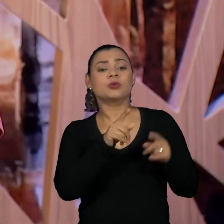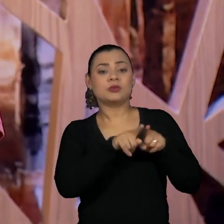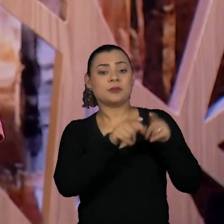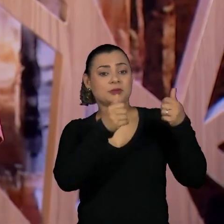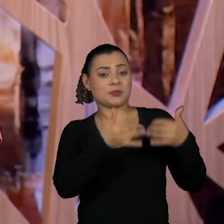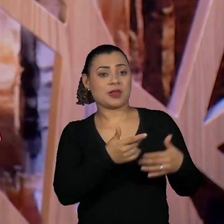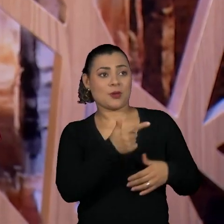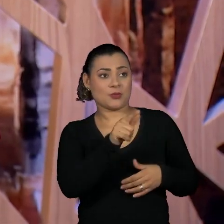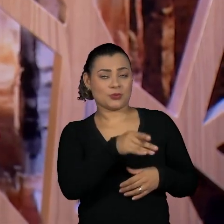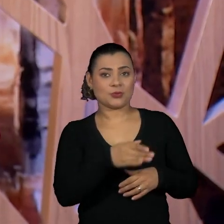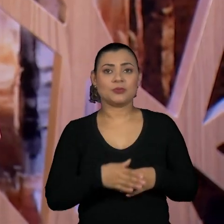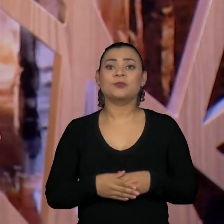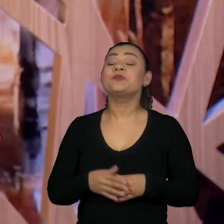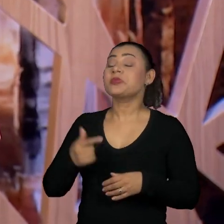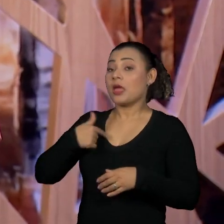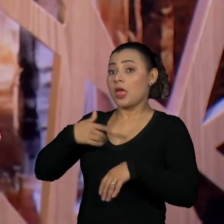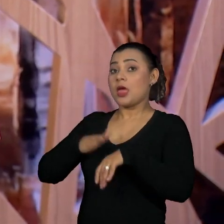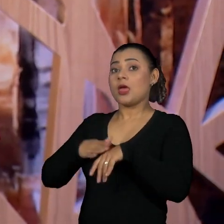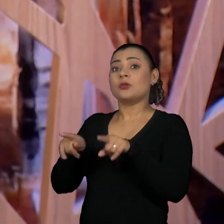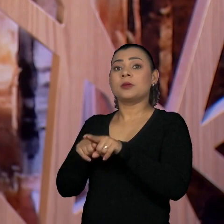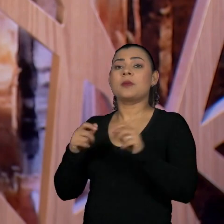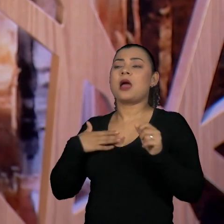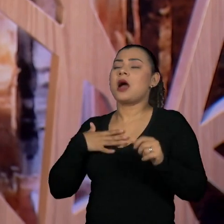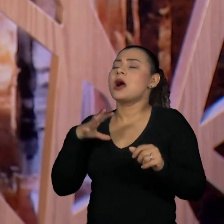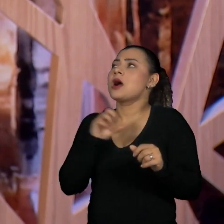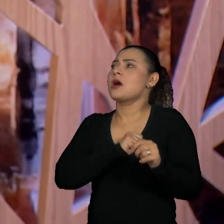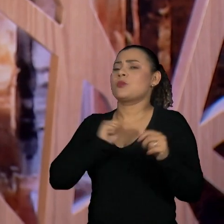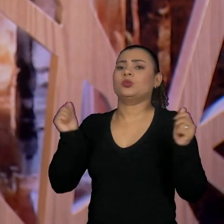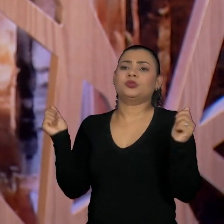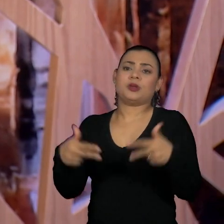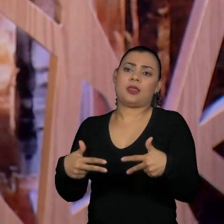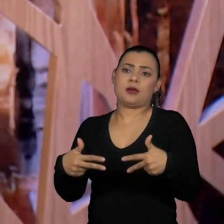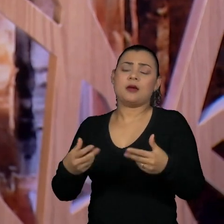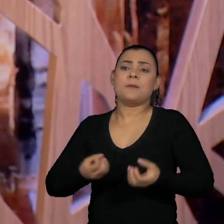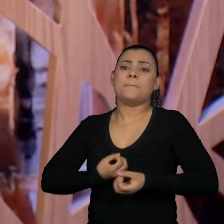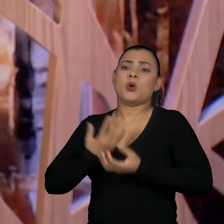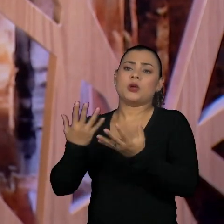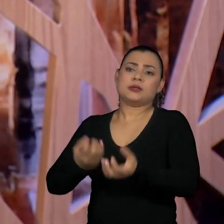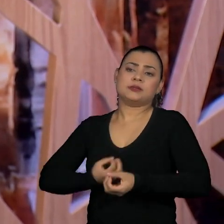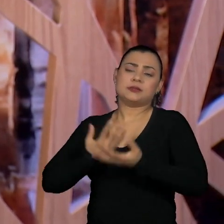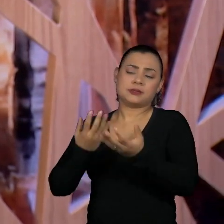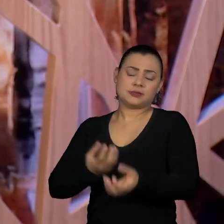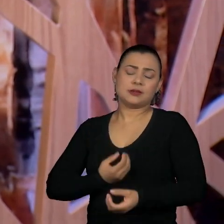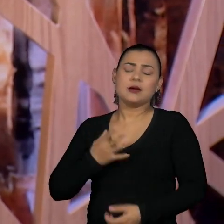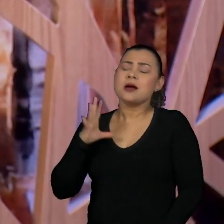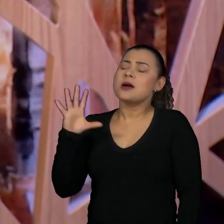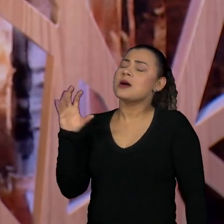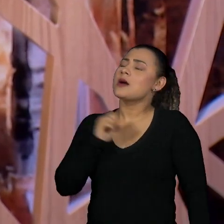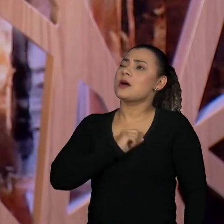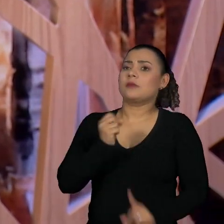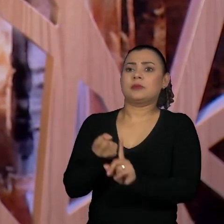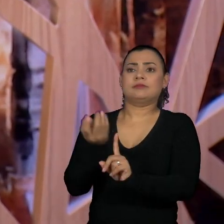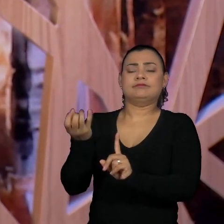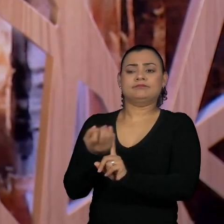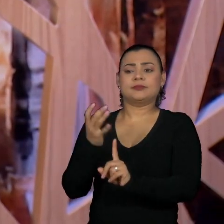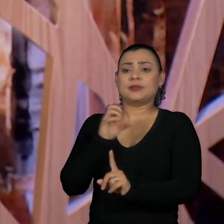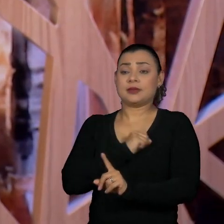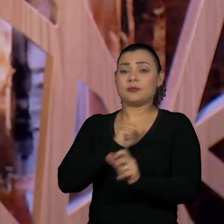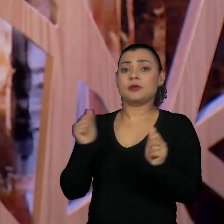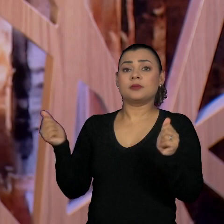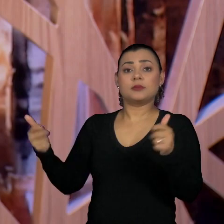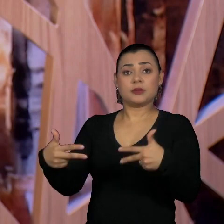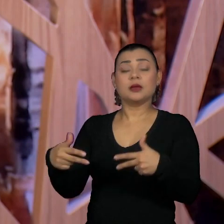sou um grande entusiasta dos slams, das batalhas de poesia. Particularmente, eu acompanho mais de perto o slam